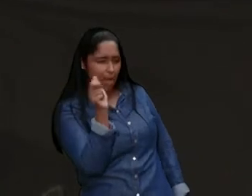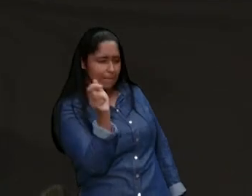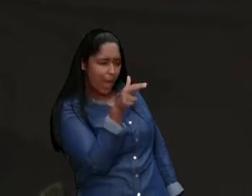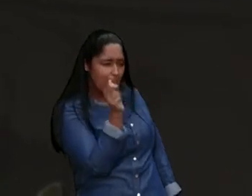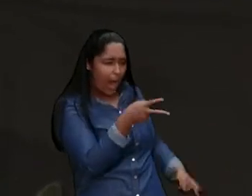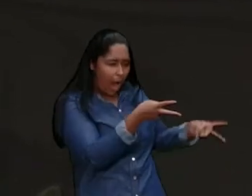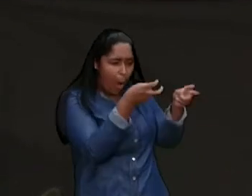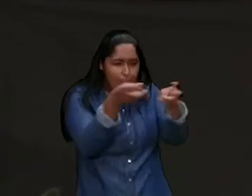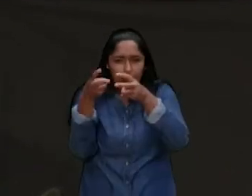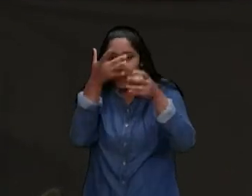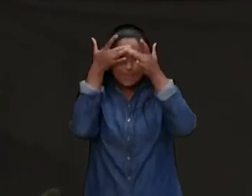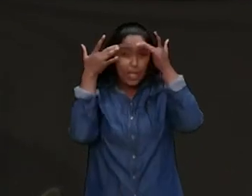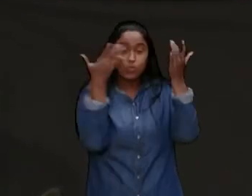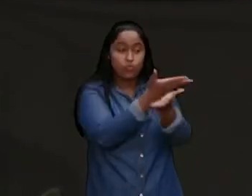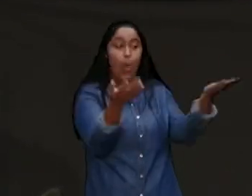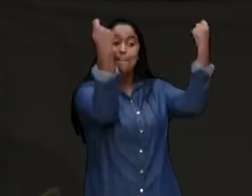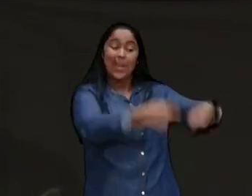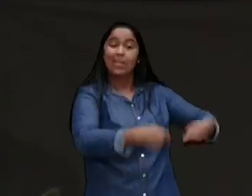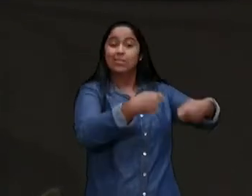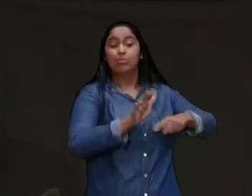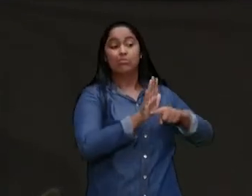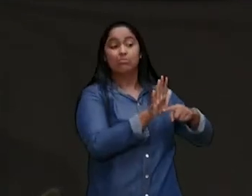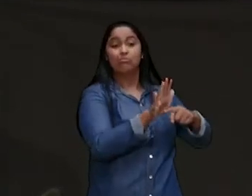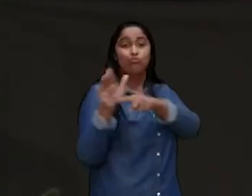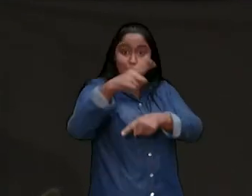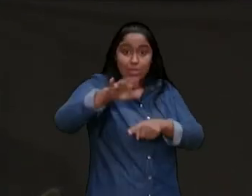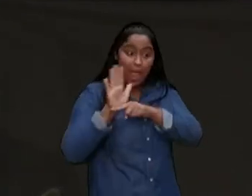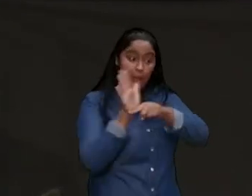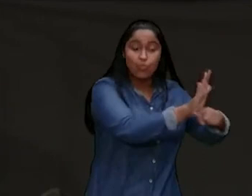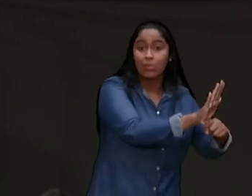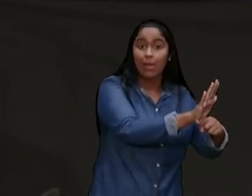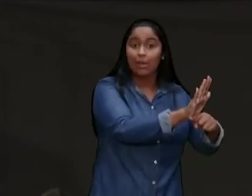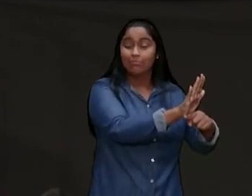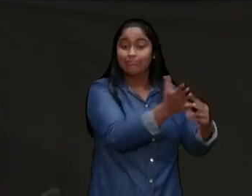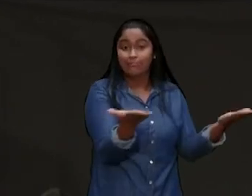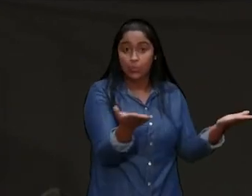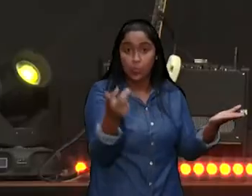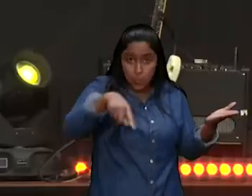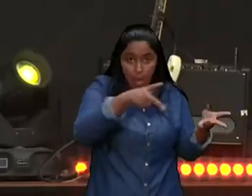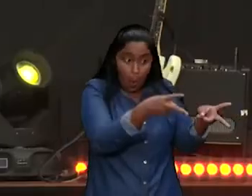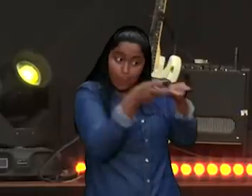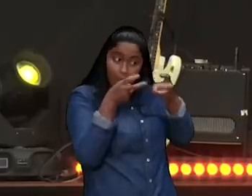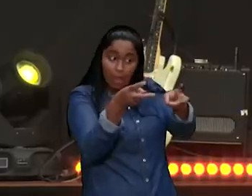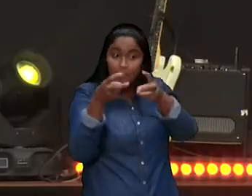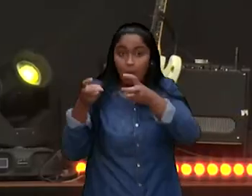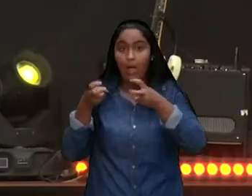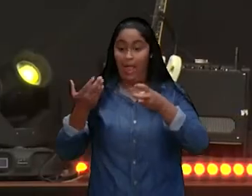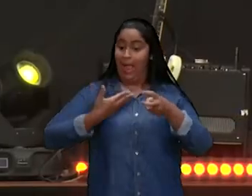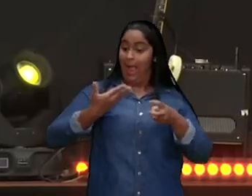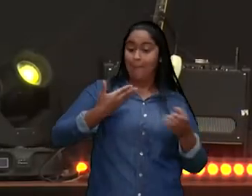famílias encurvados o seu caminho você vai que você tá lotando os amigos encurvados o seu caminho